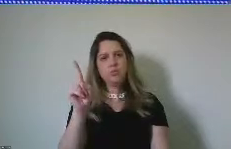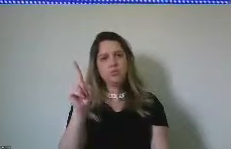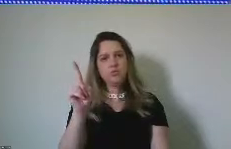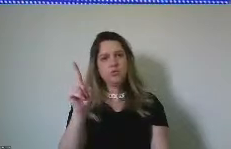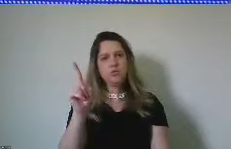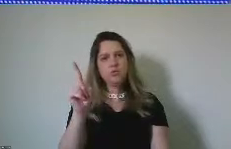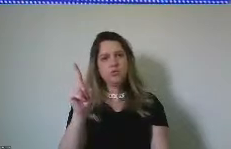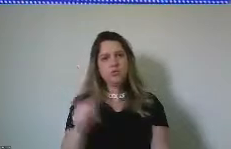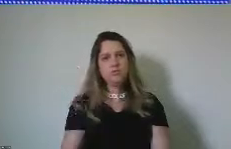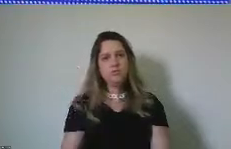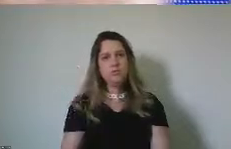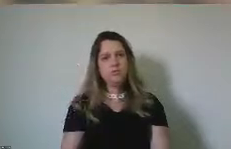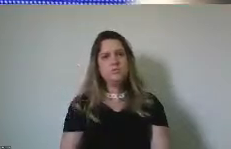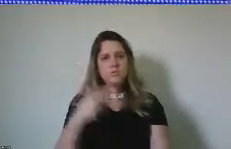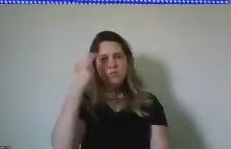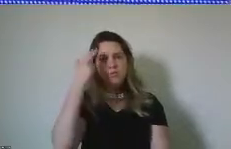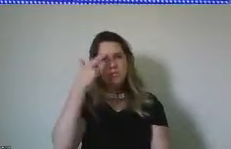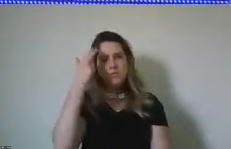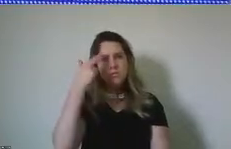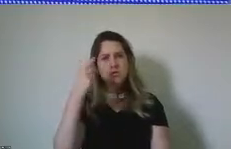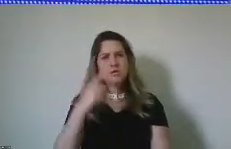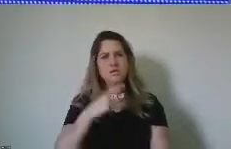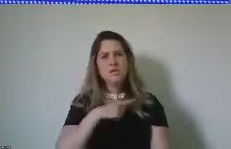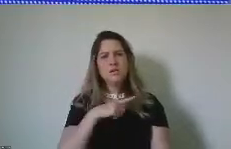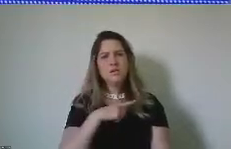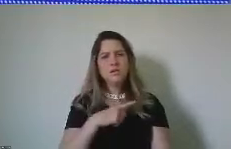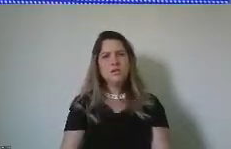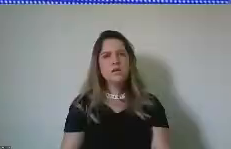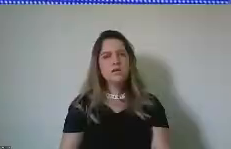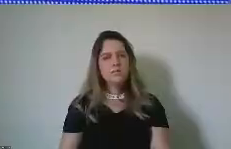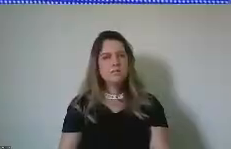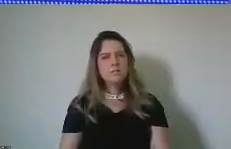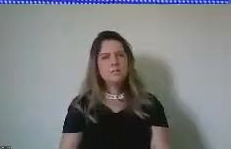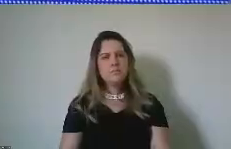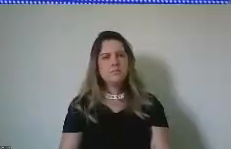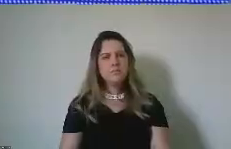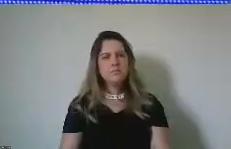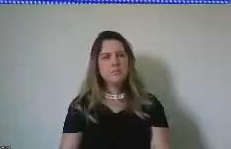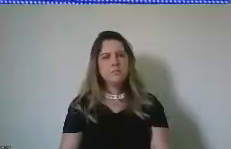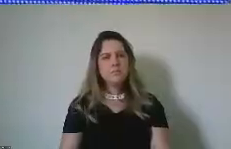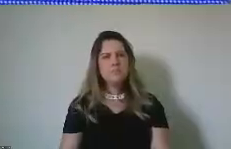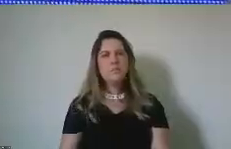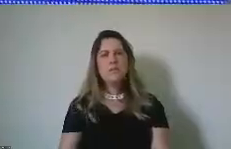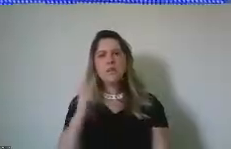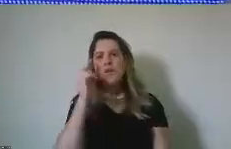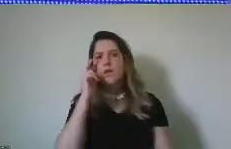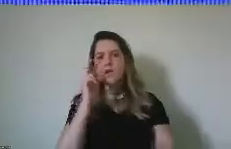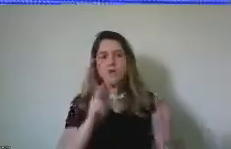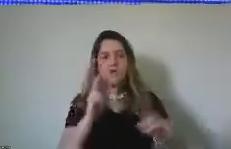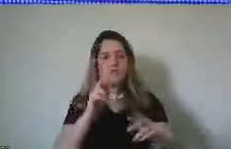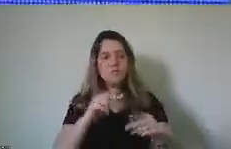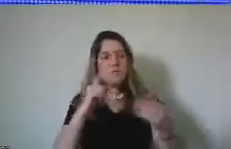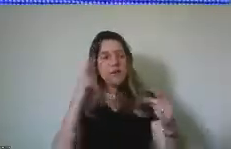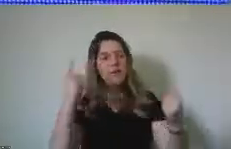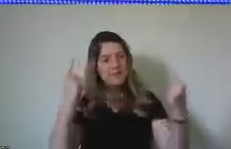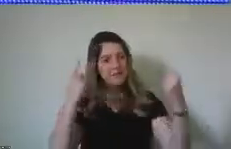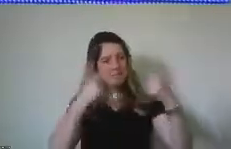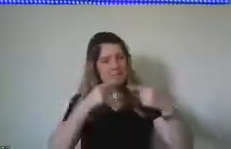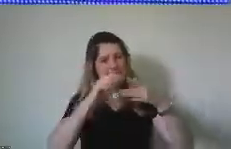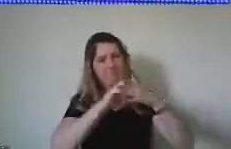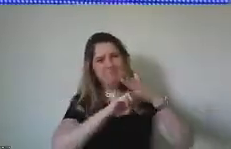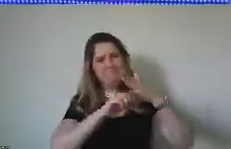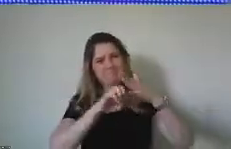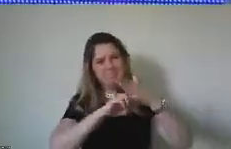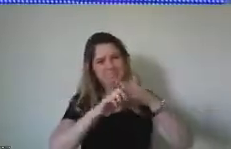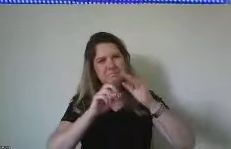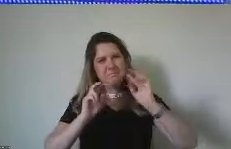em junho a B3 a gente viu ali uma competição de empresas sérias